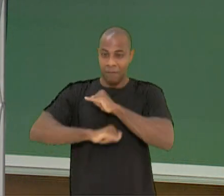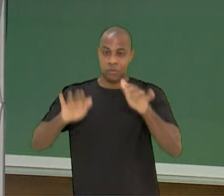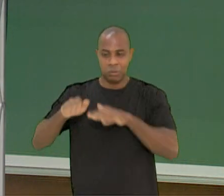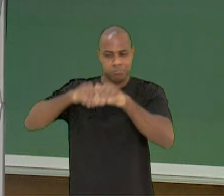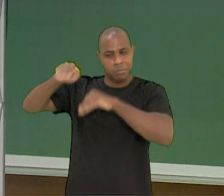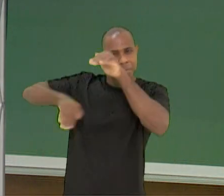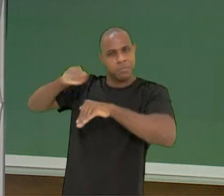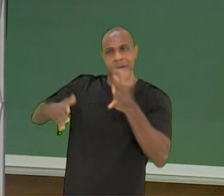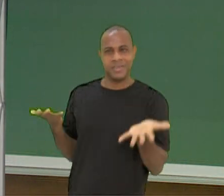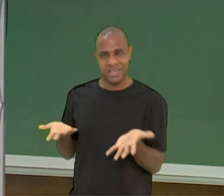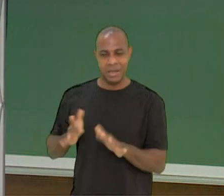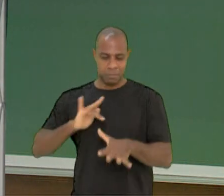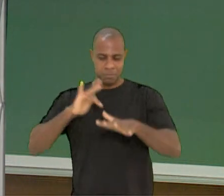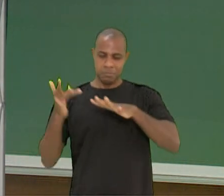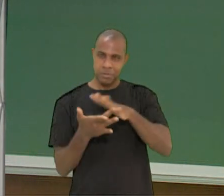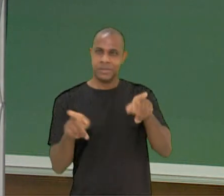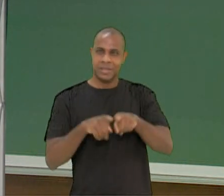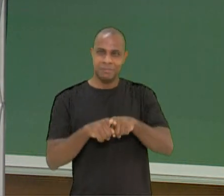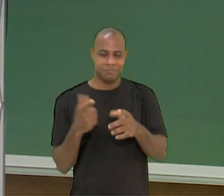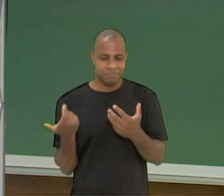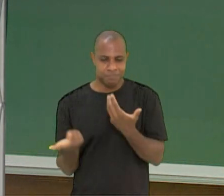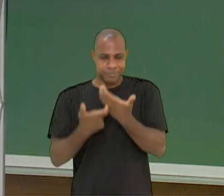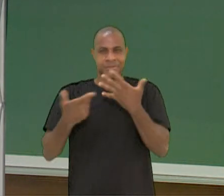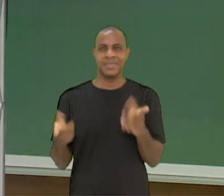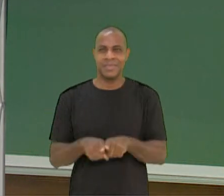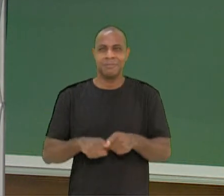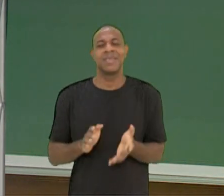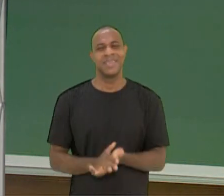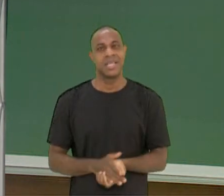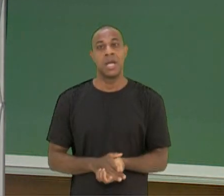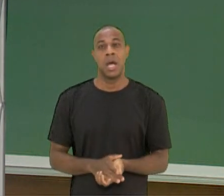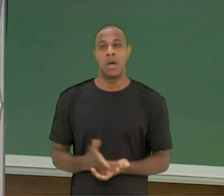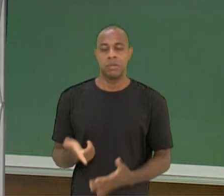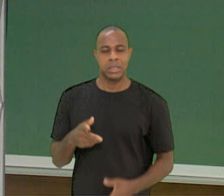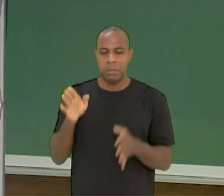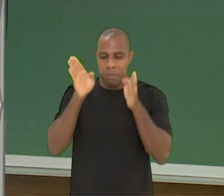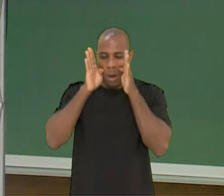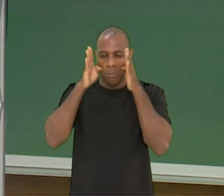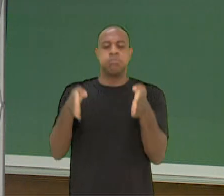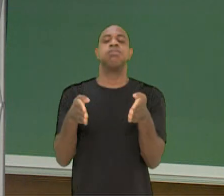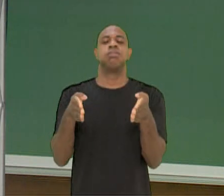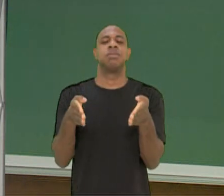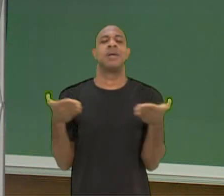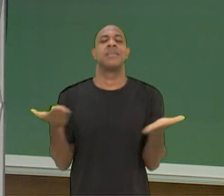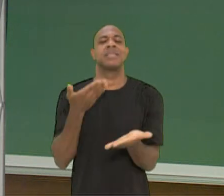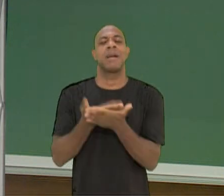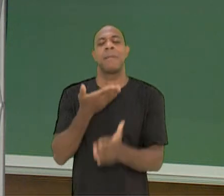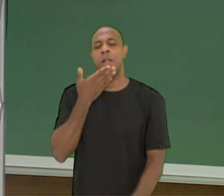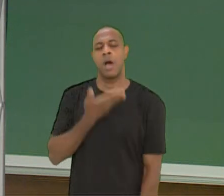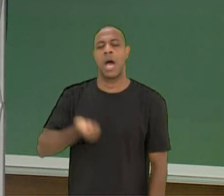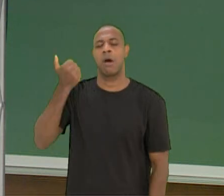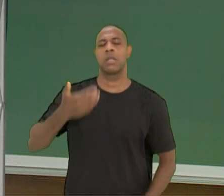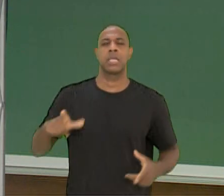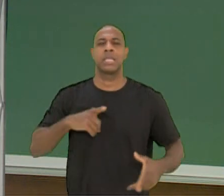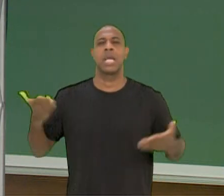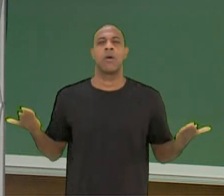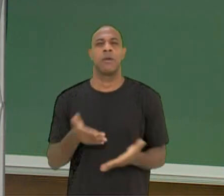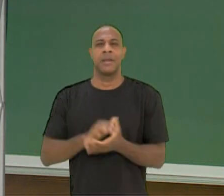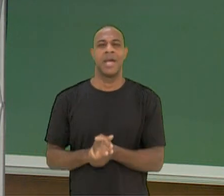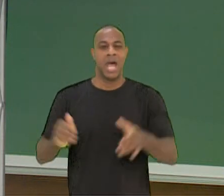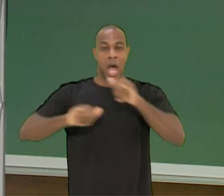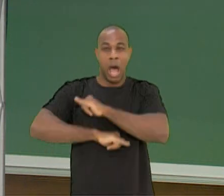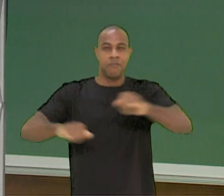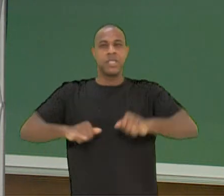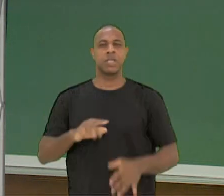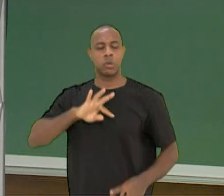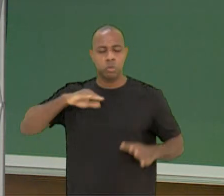mundo? Marcou nas redes sociais? Avisou que está agora? Você está concentrado na melhor aula que tem? Avisa todo mundo para